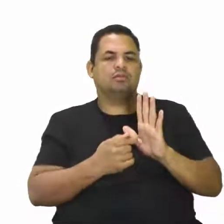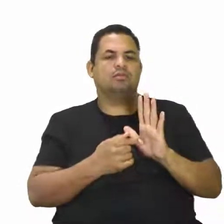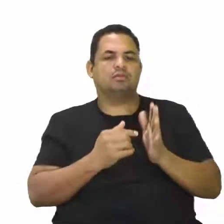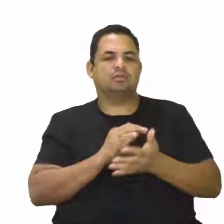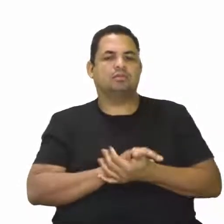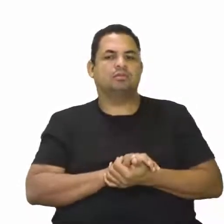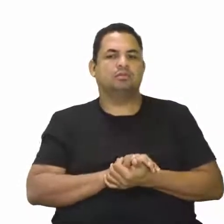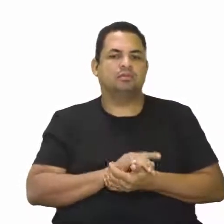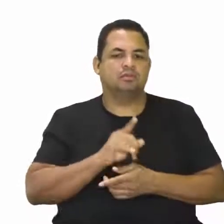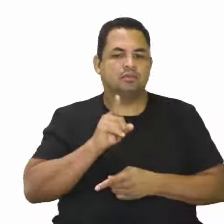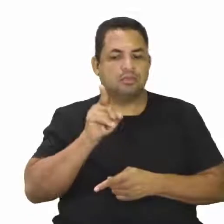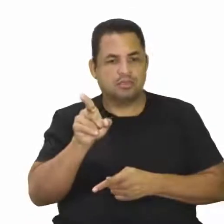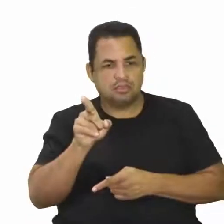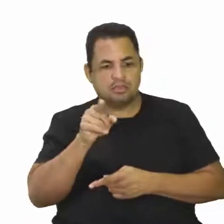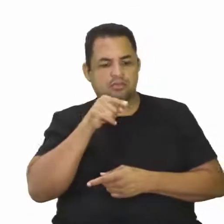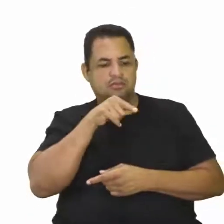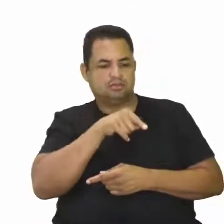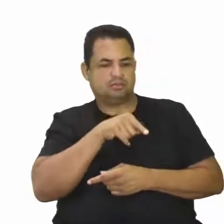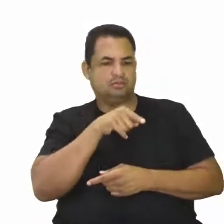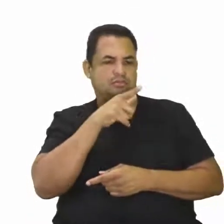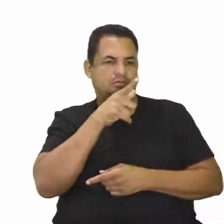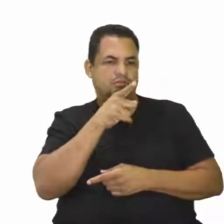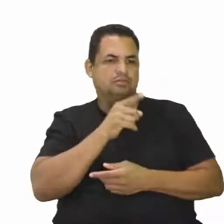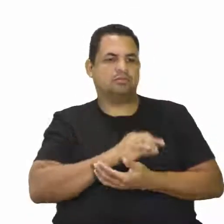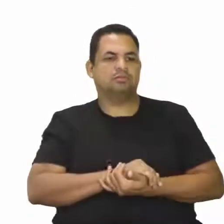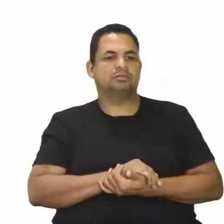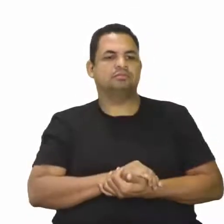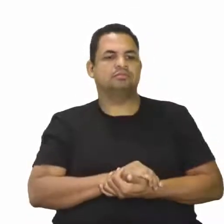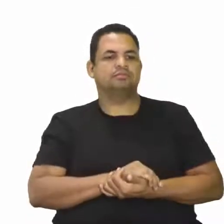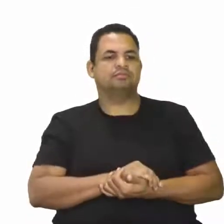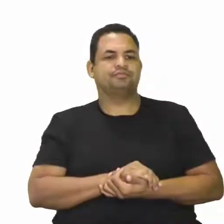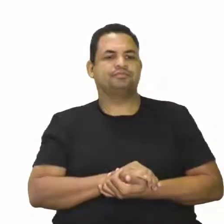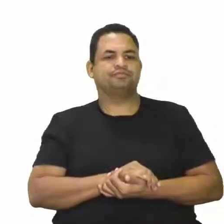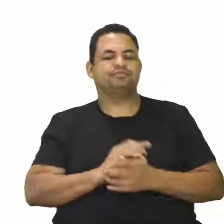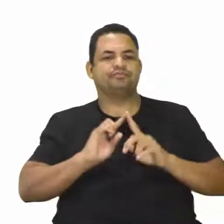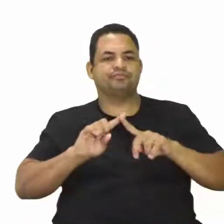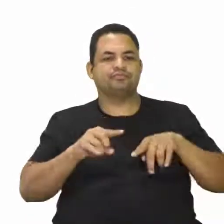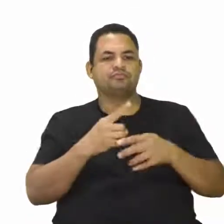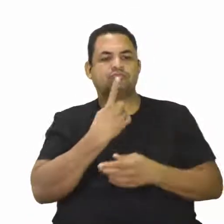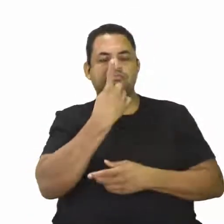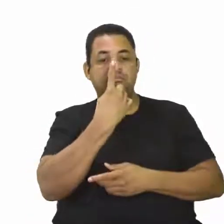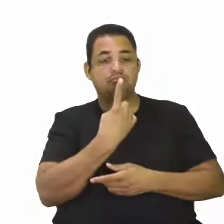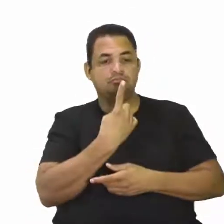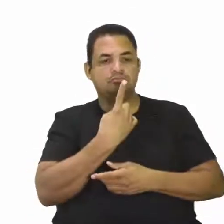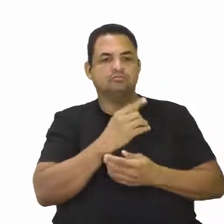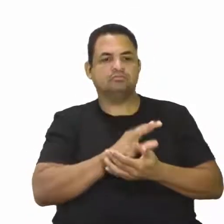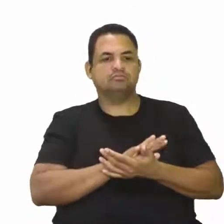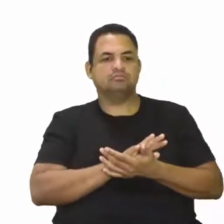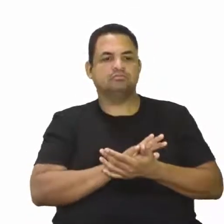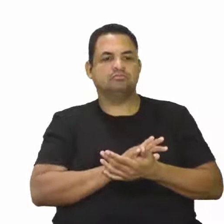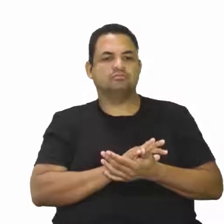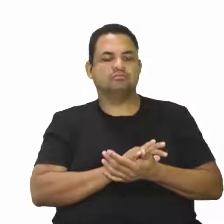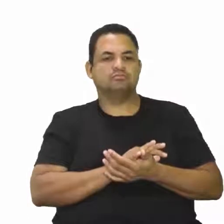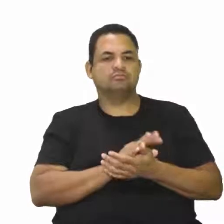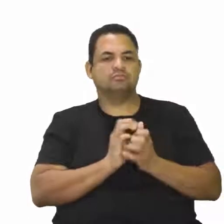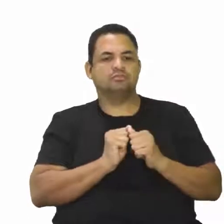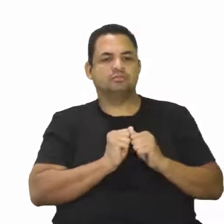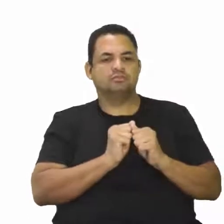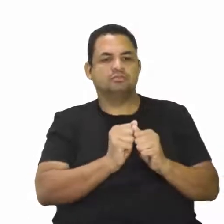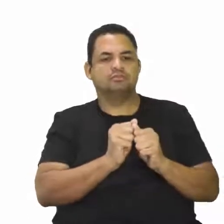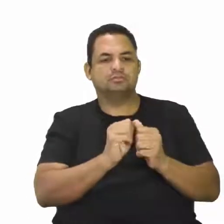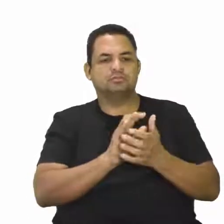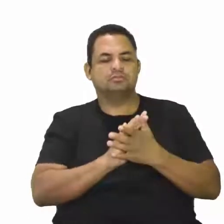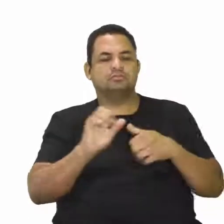são aqueles, estes e esses. Mas só um deles está acompanhando